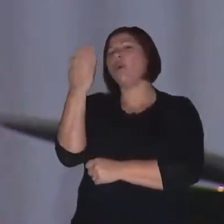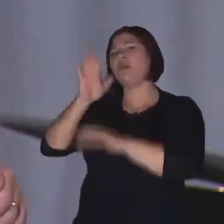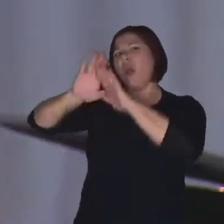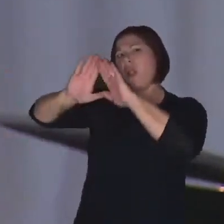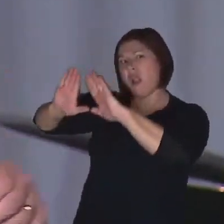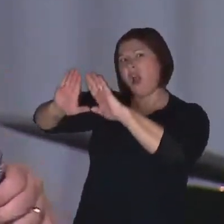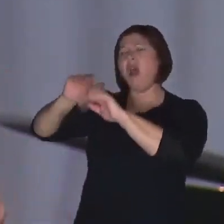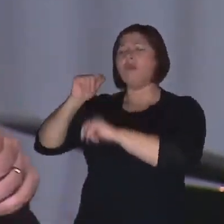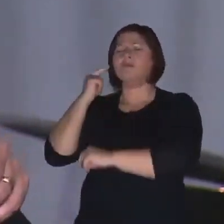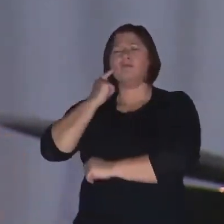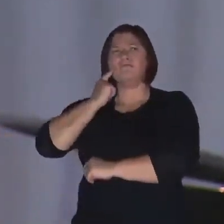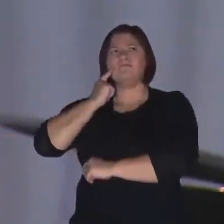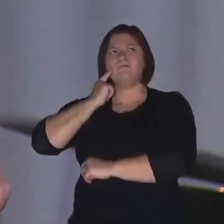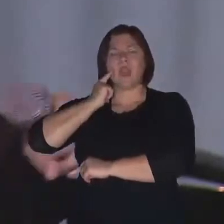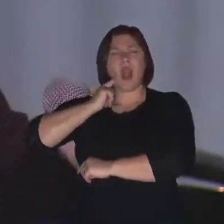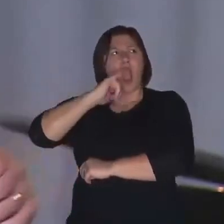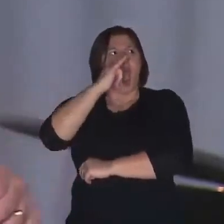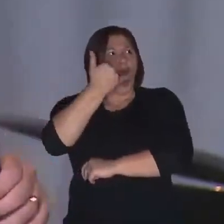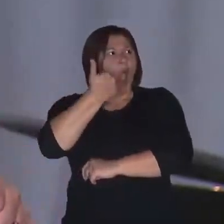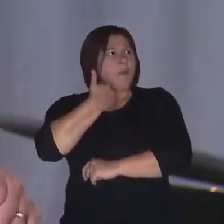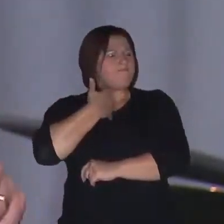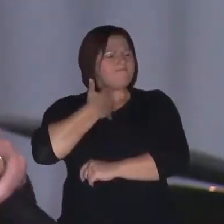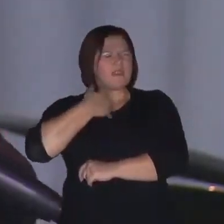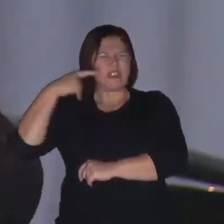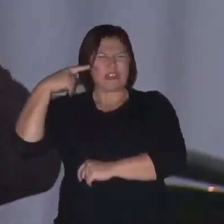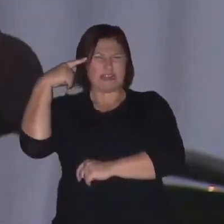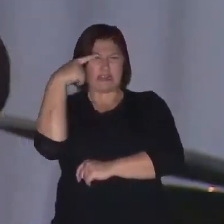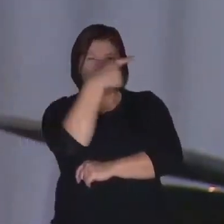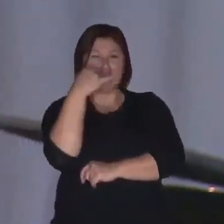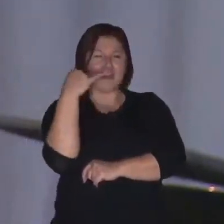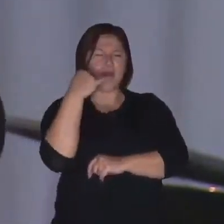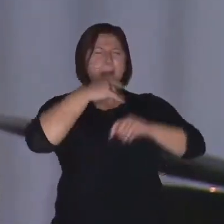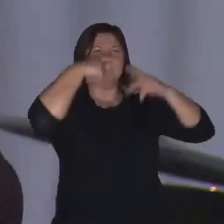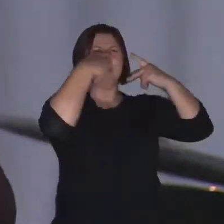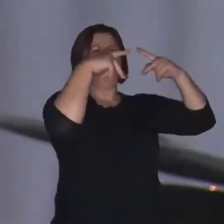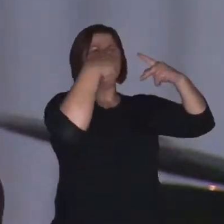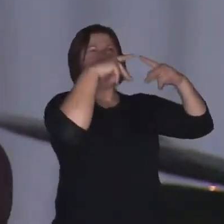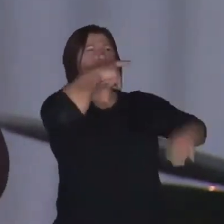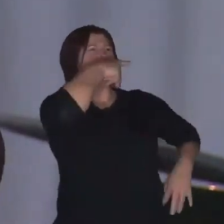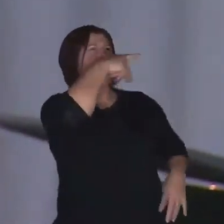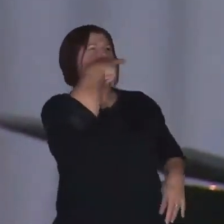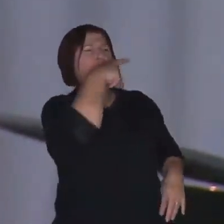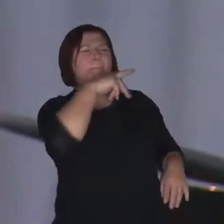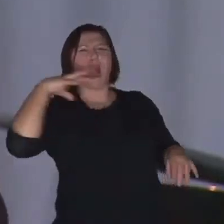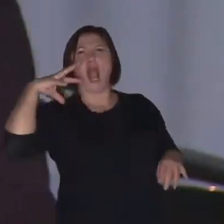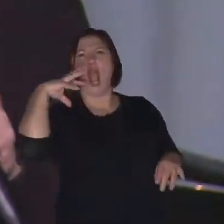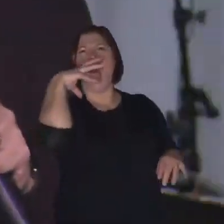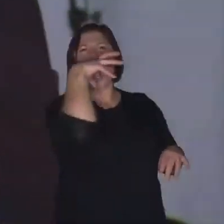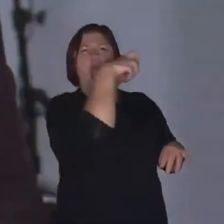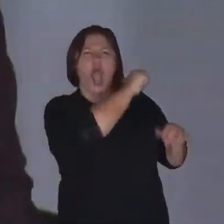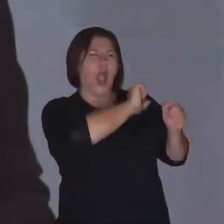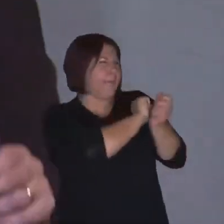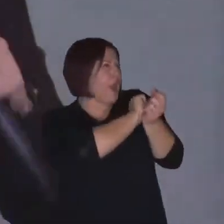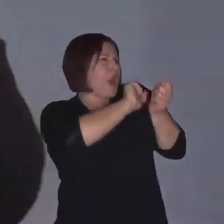vinagre, um monte de besteira, dizendo que a Babilônia vai, enfim, vai ser um tempo curto. Ele fica sabendo, eu acho incrível, né,